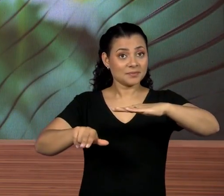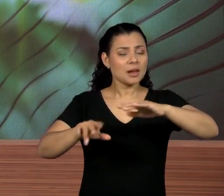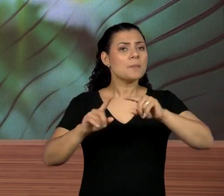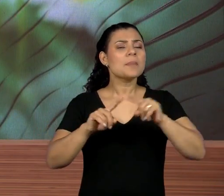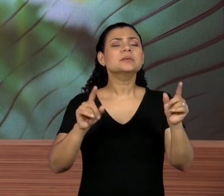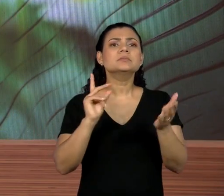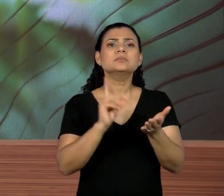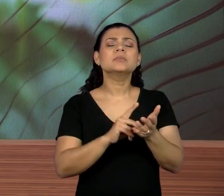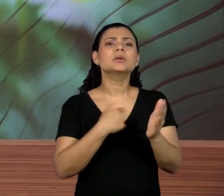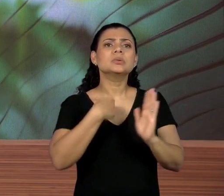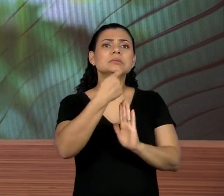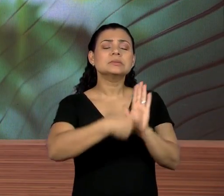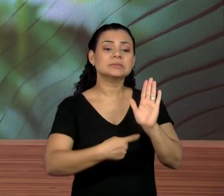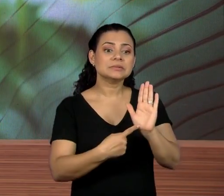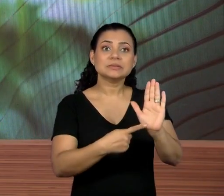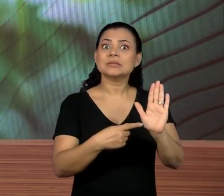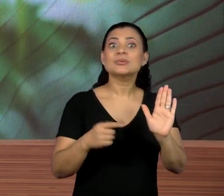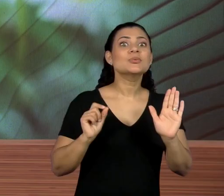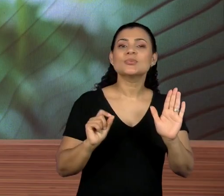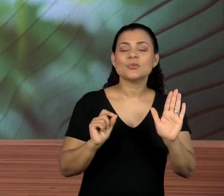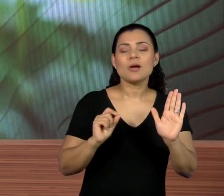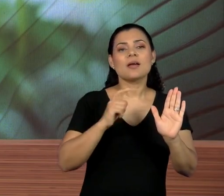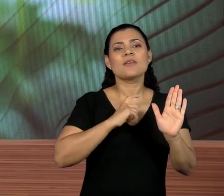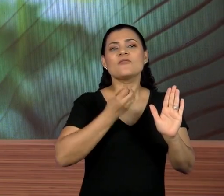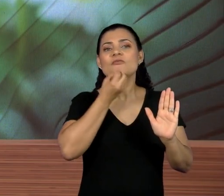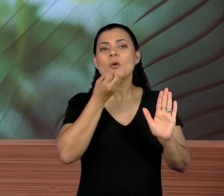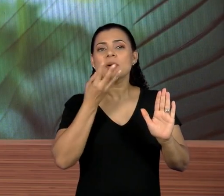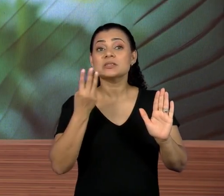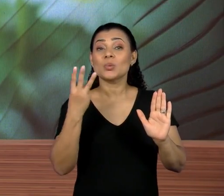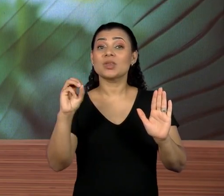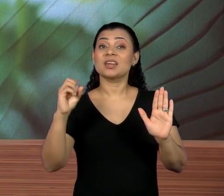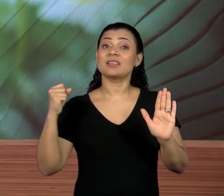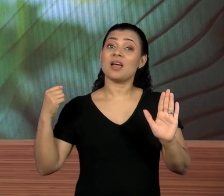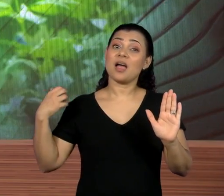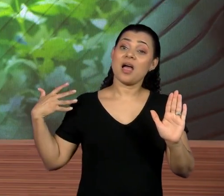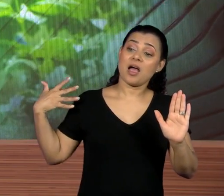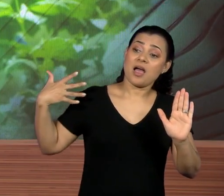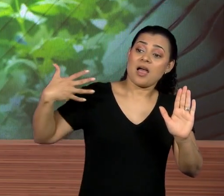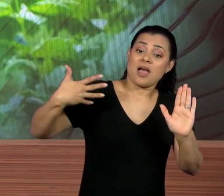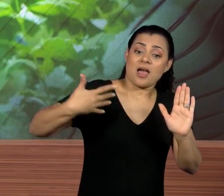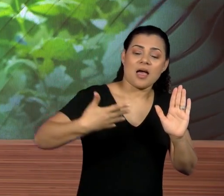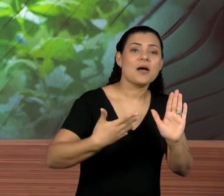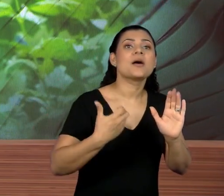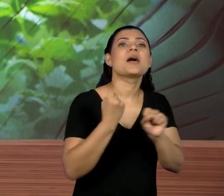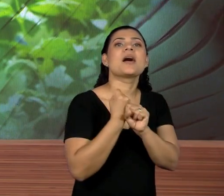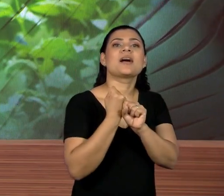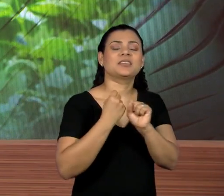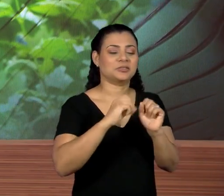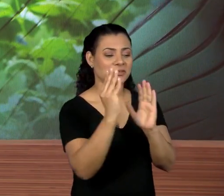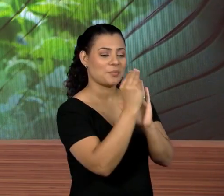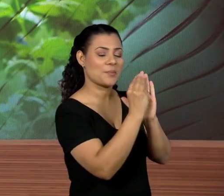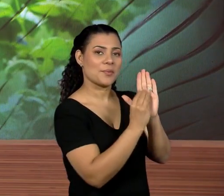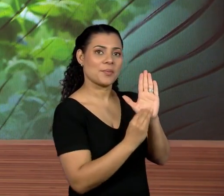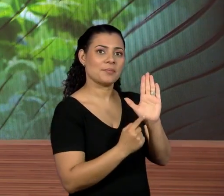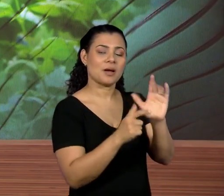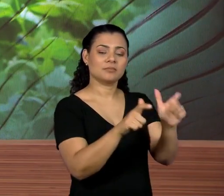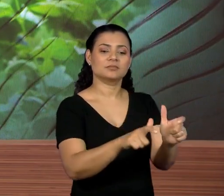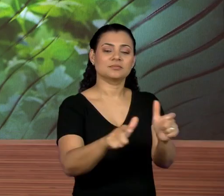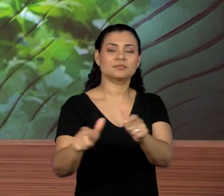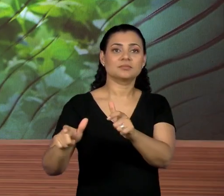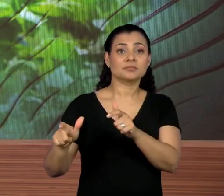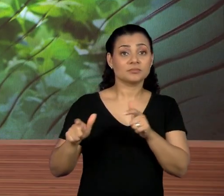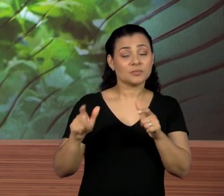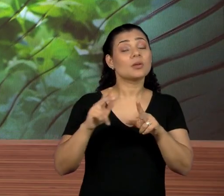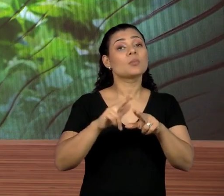O relatório inédito reúne dados dos últimos 30 anos e revela as alterações que esses ambientes enfrentam